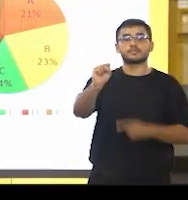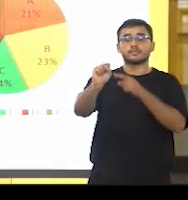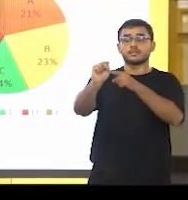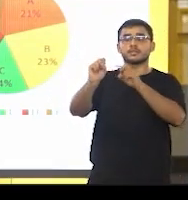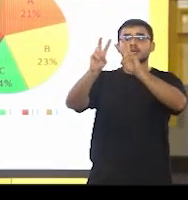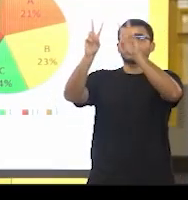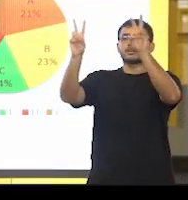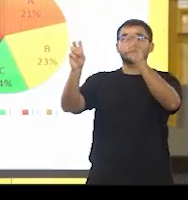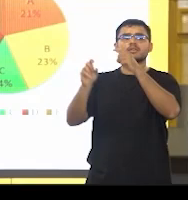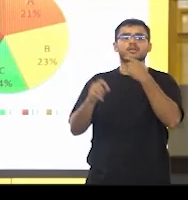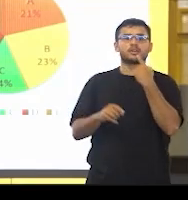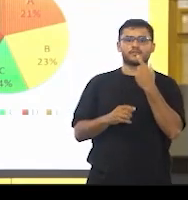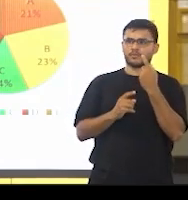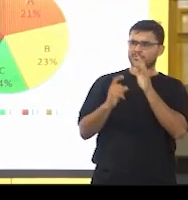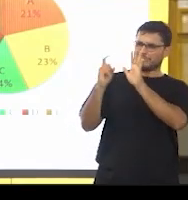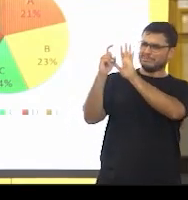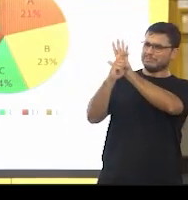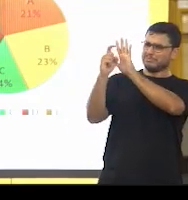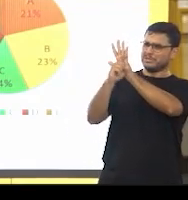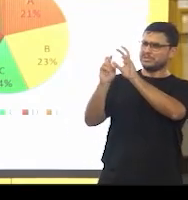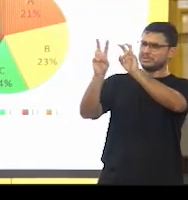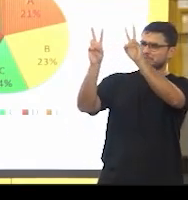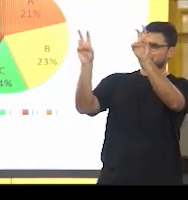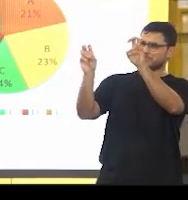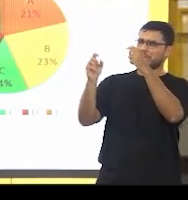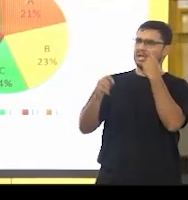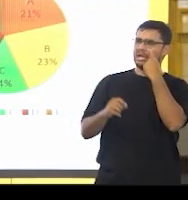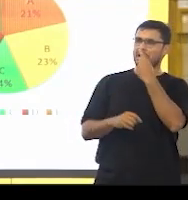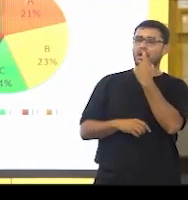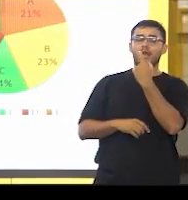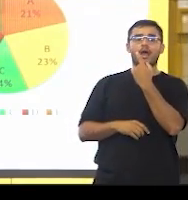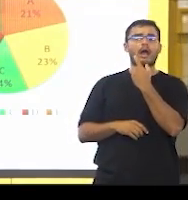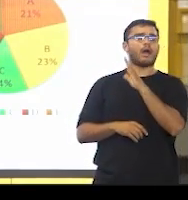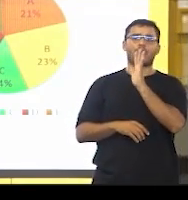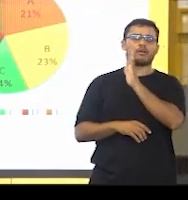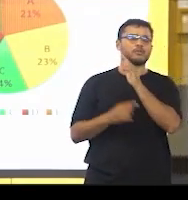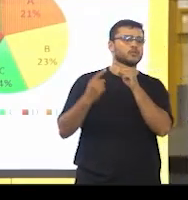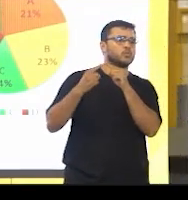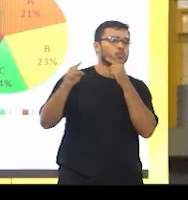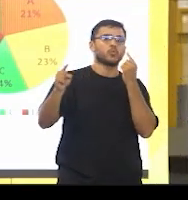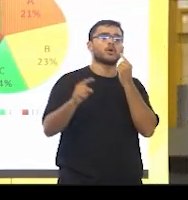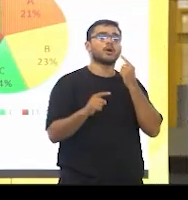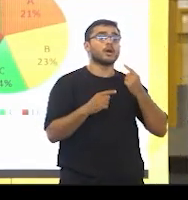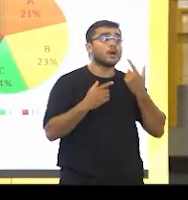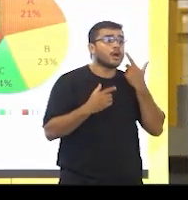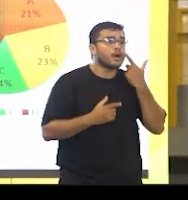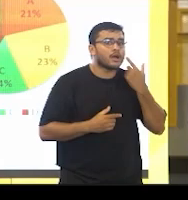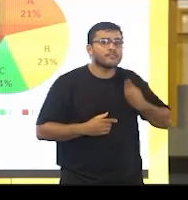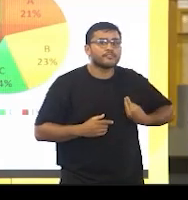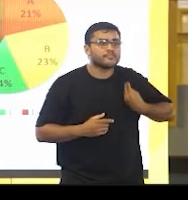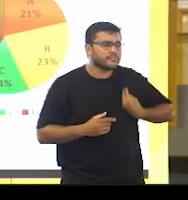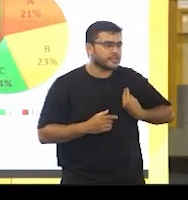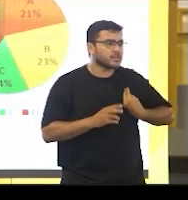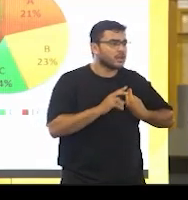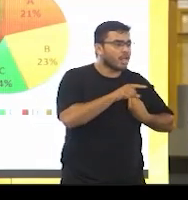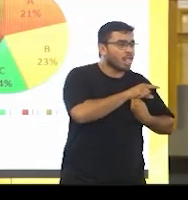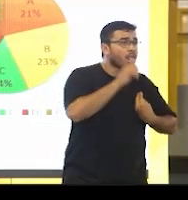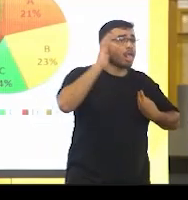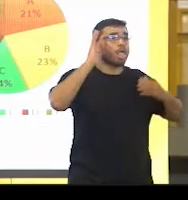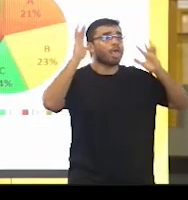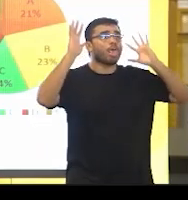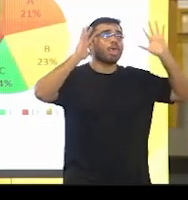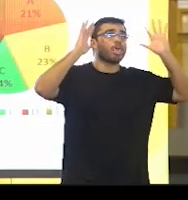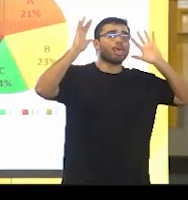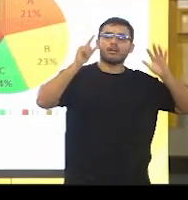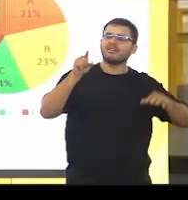vai desenvolver uma filosofia que tem um objetivo: explicar a origem da realidade diferente da